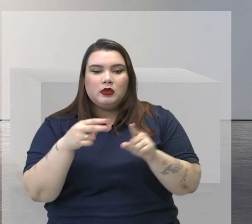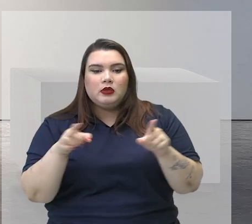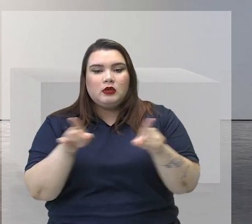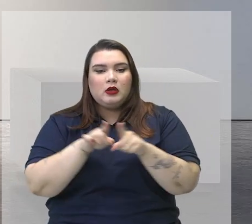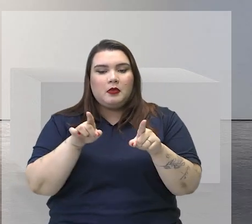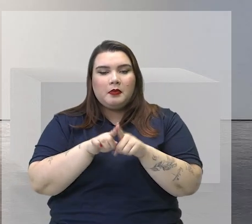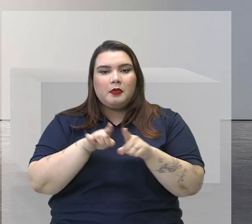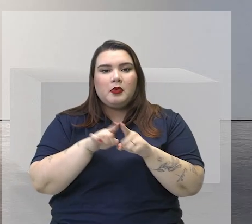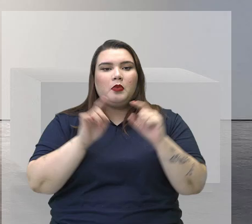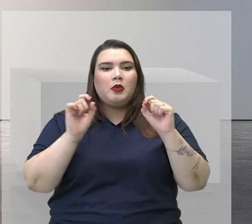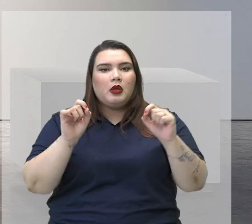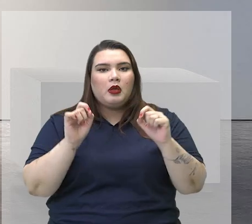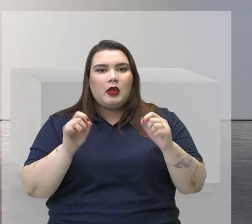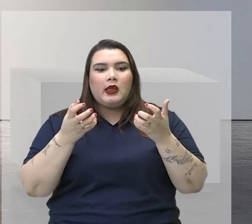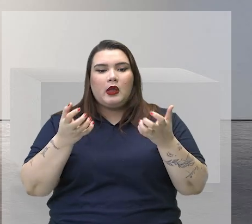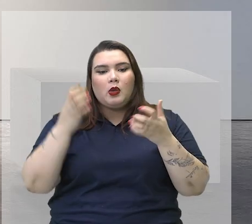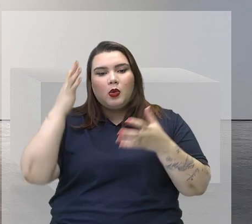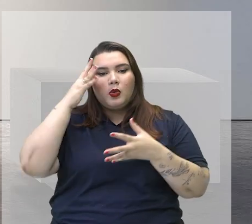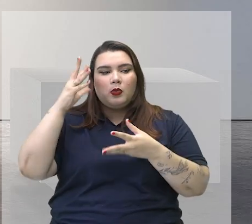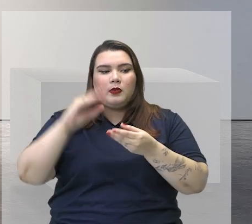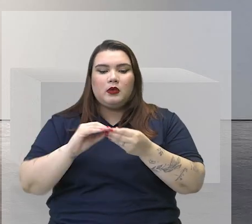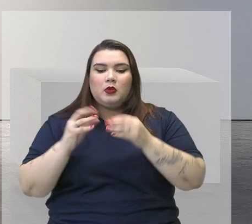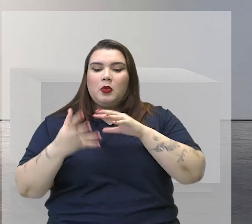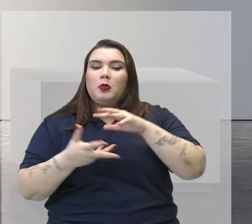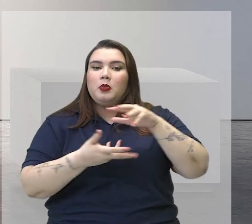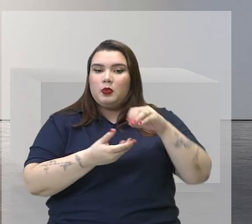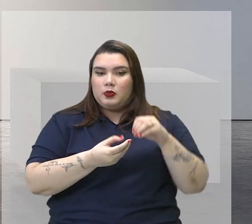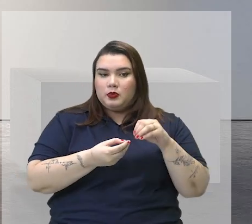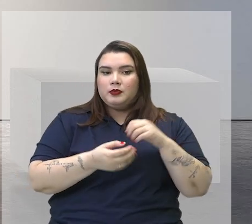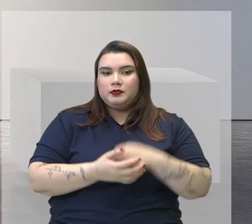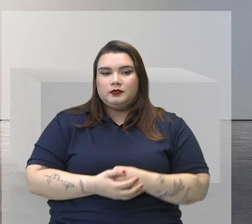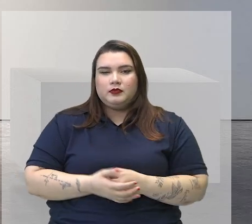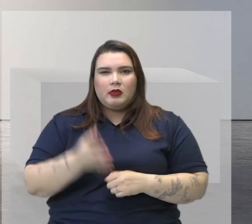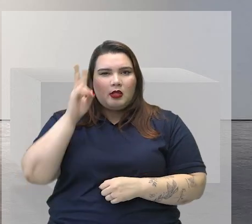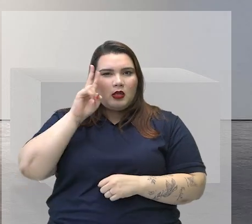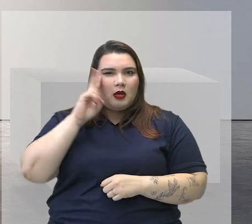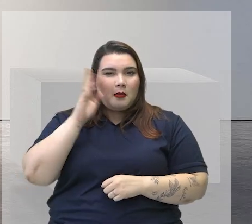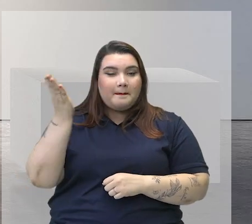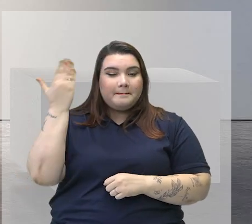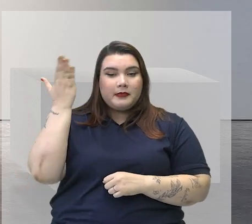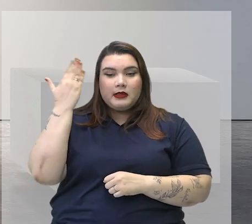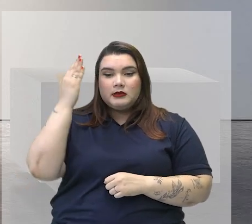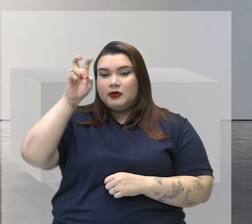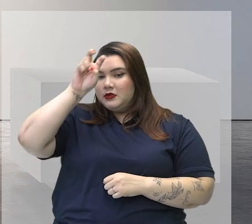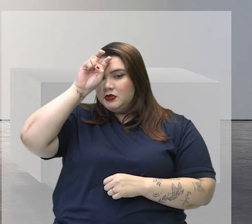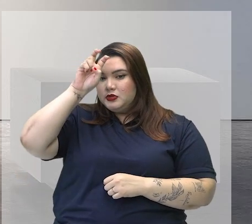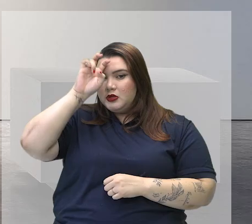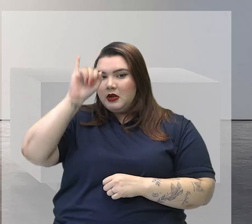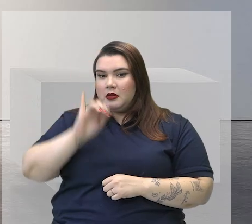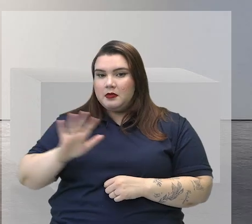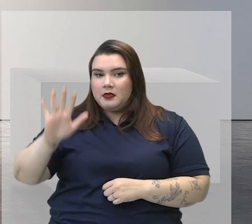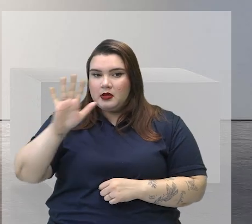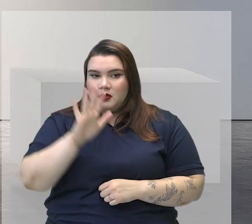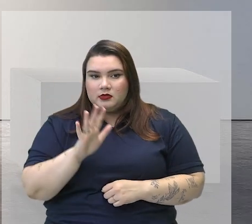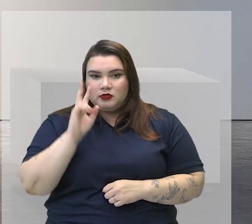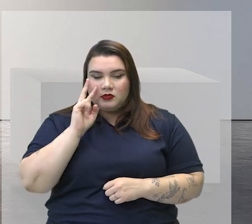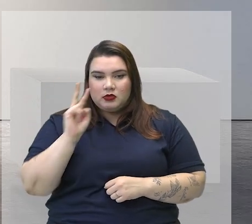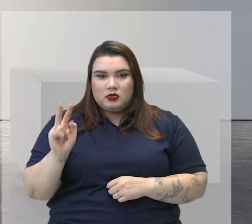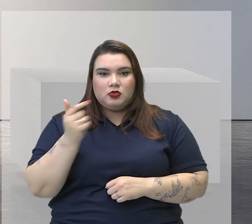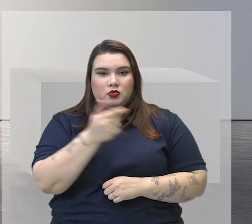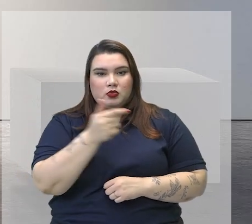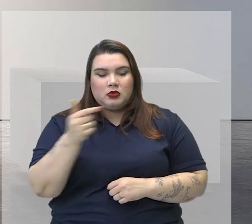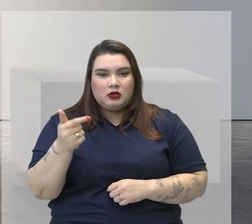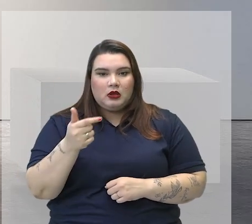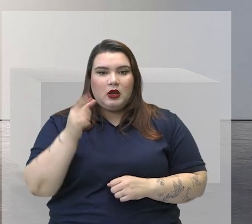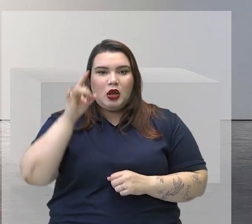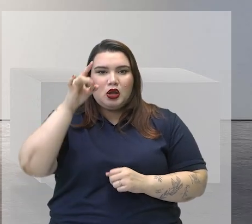e a busca pelo entendimento do mundo. Lembra lá no Antigo Egito, como as imagens eram chapadas, ou seja, não tinha profundidade?